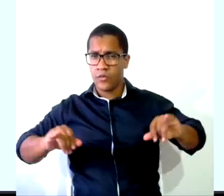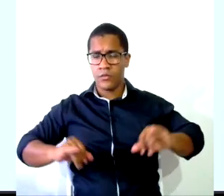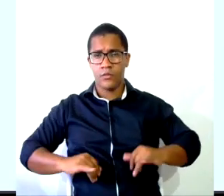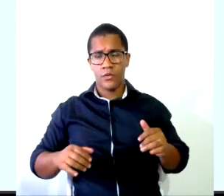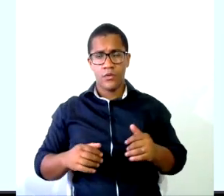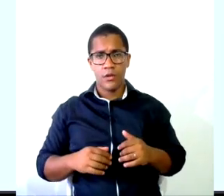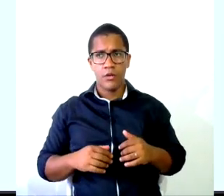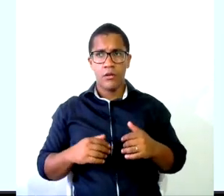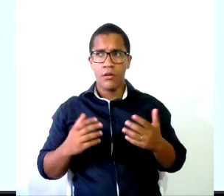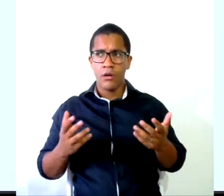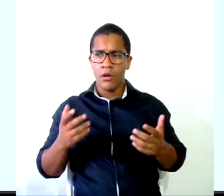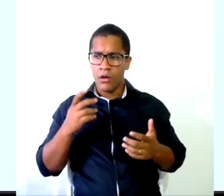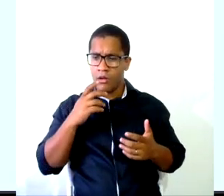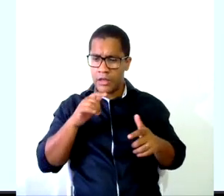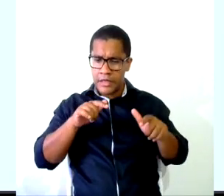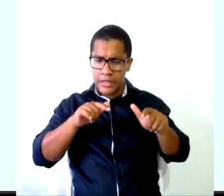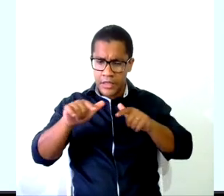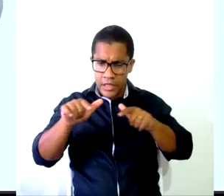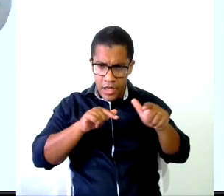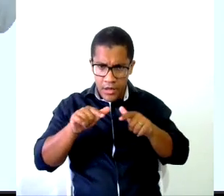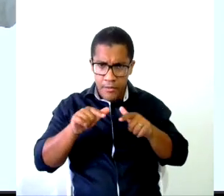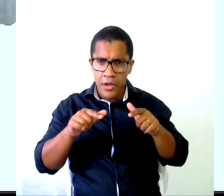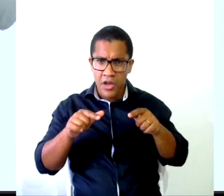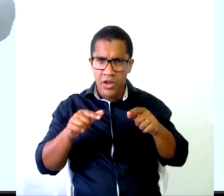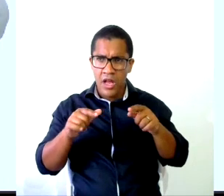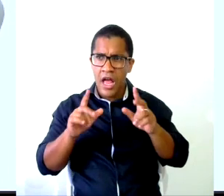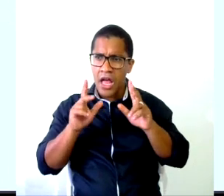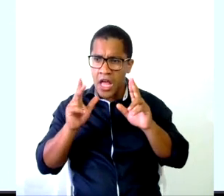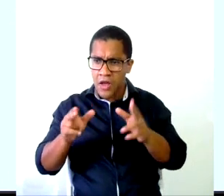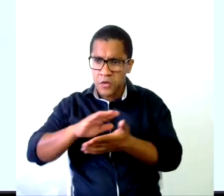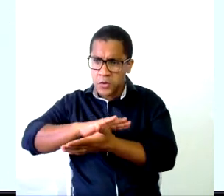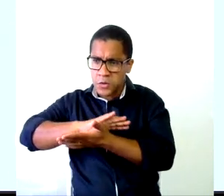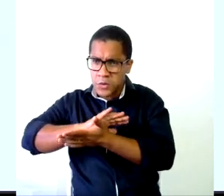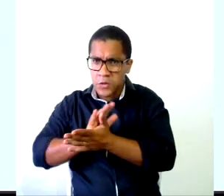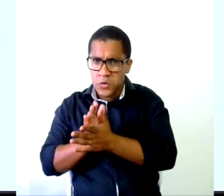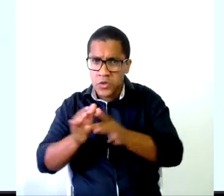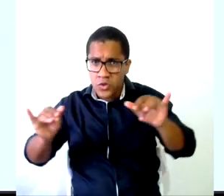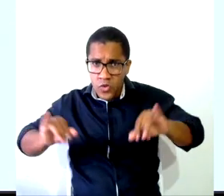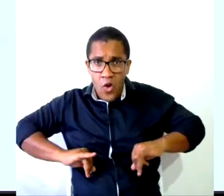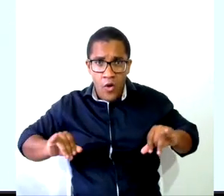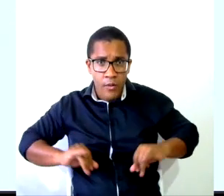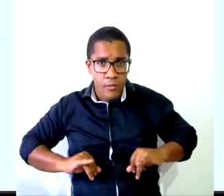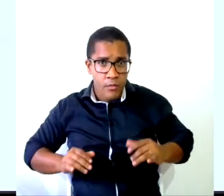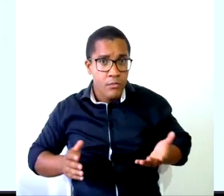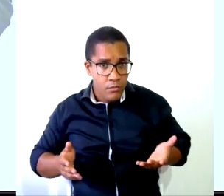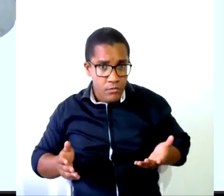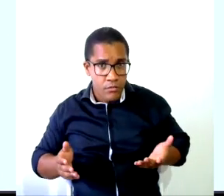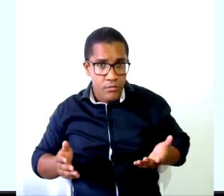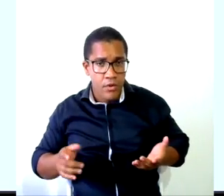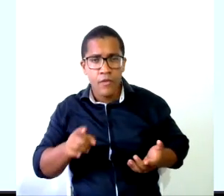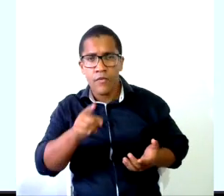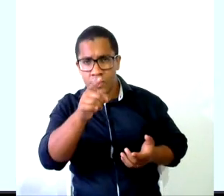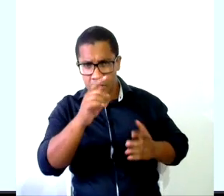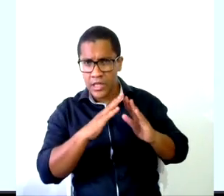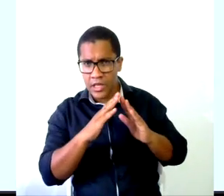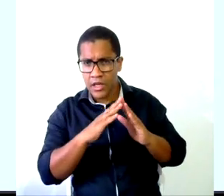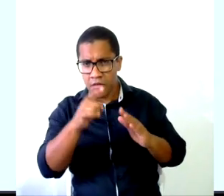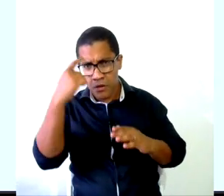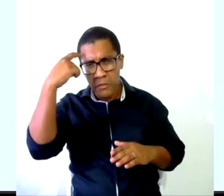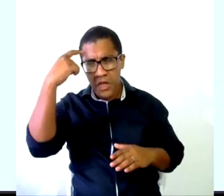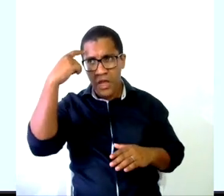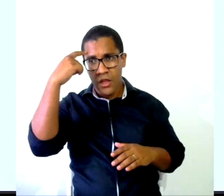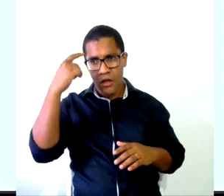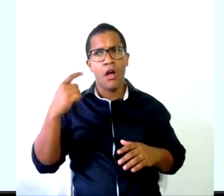tortura. Olha, então, será que trabalho é tortura? Então, você que está em casa, então, pensa dessa forma,